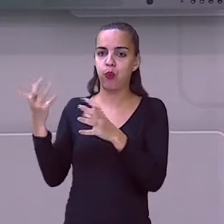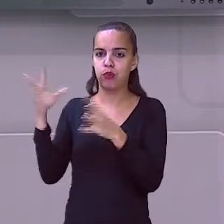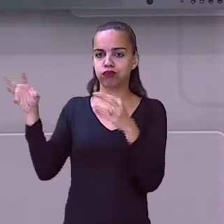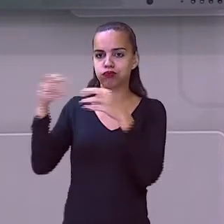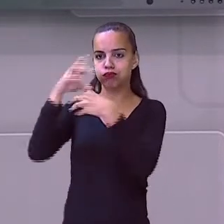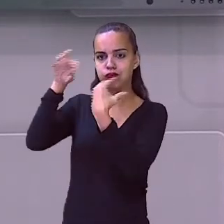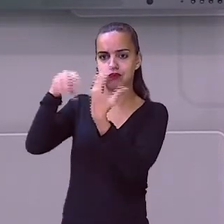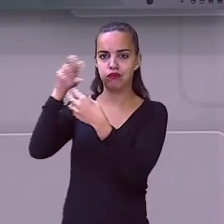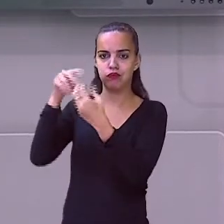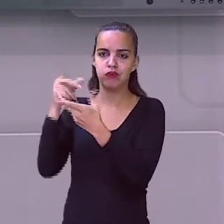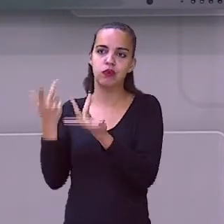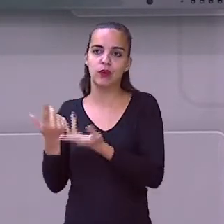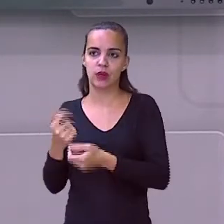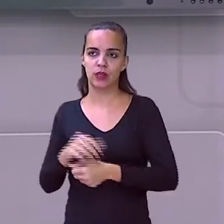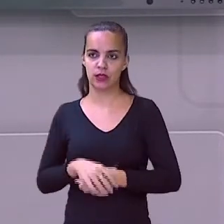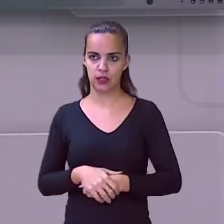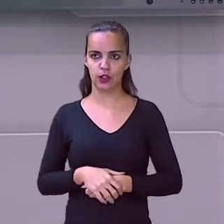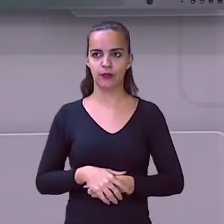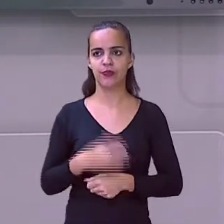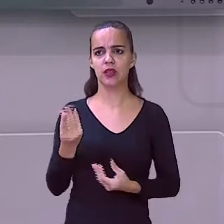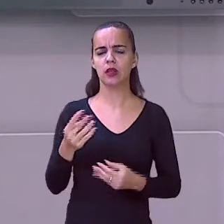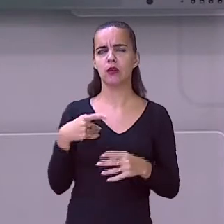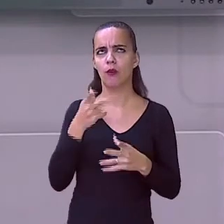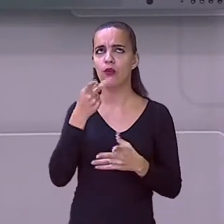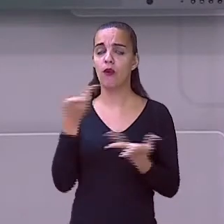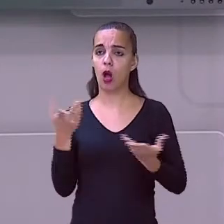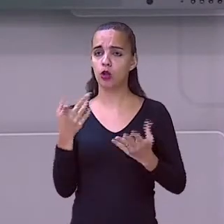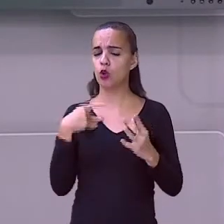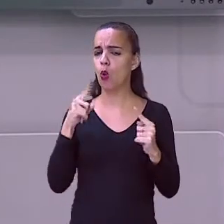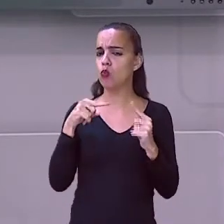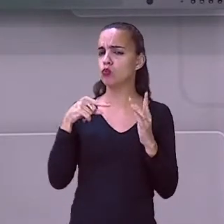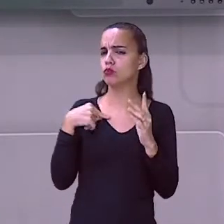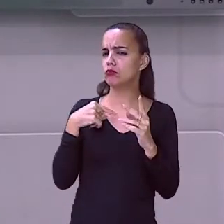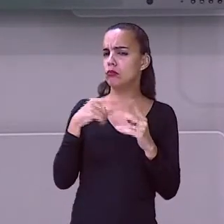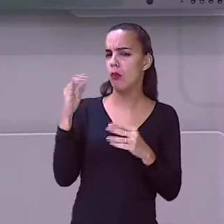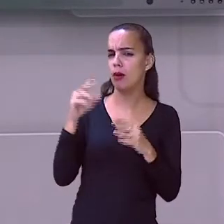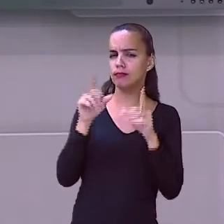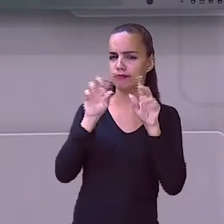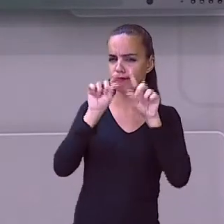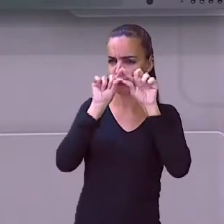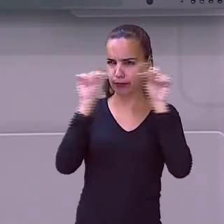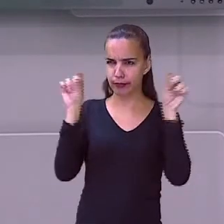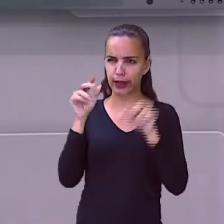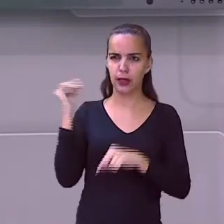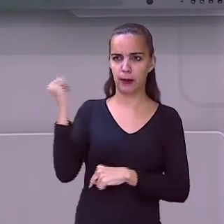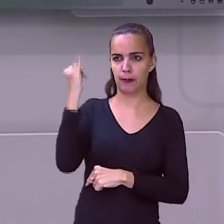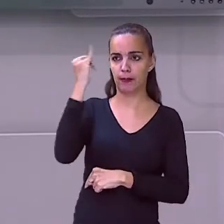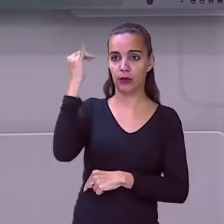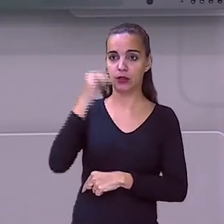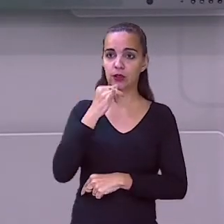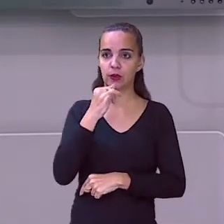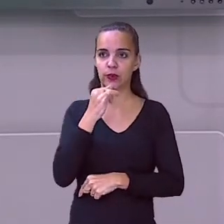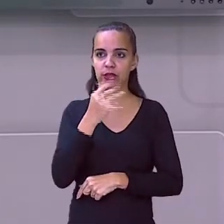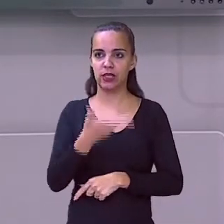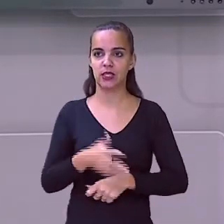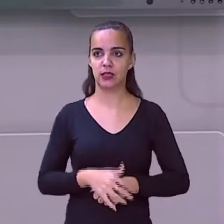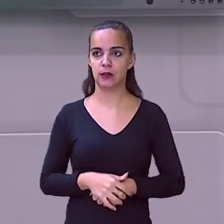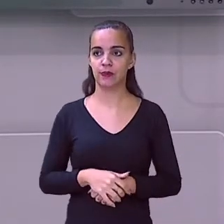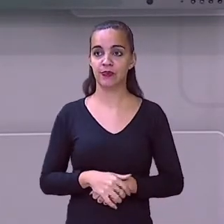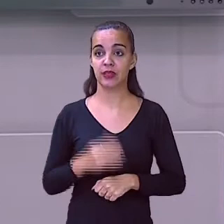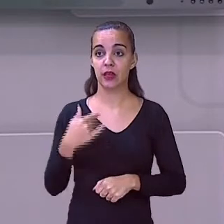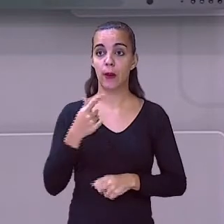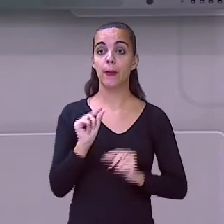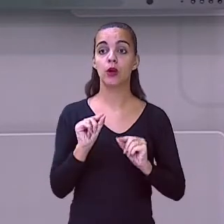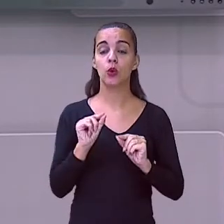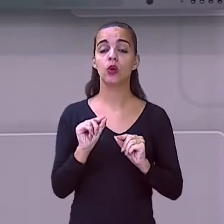3 pontos importantes. Tranquilo? Então, vamos começar a separar